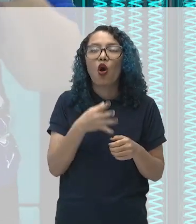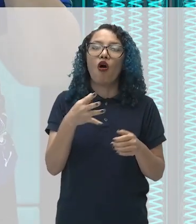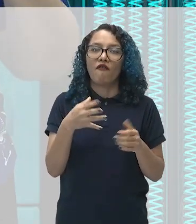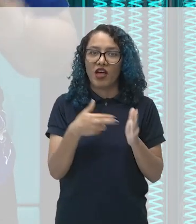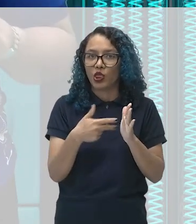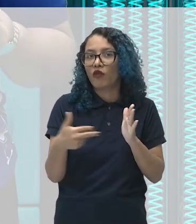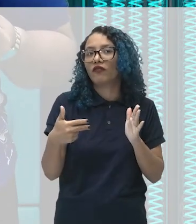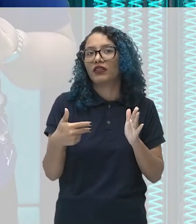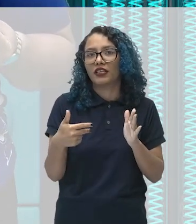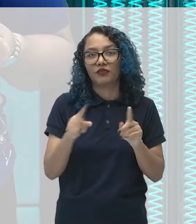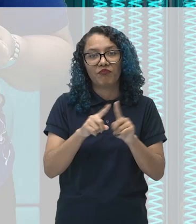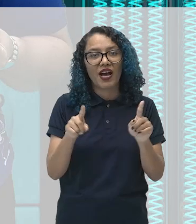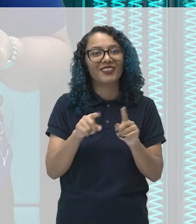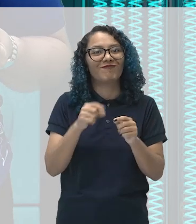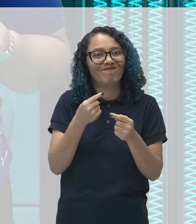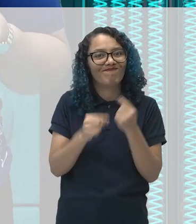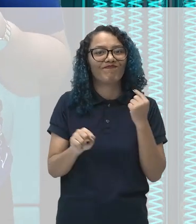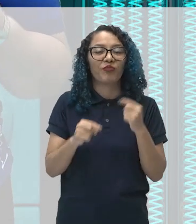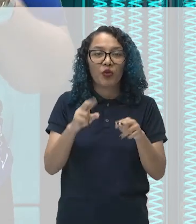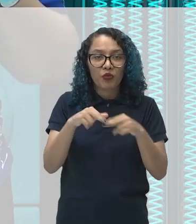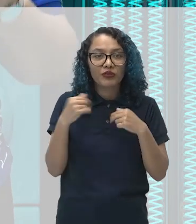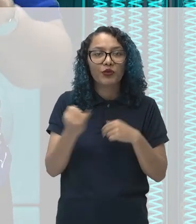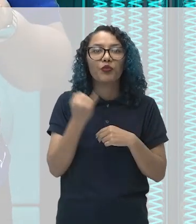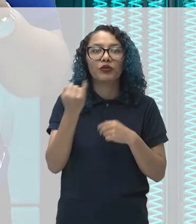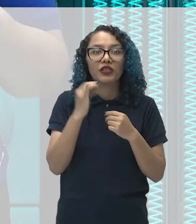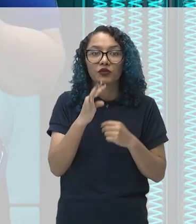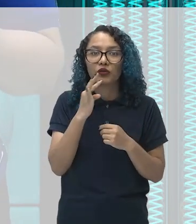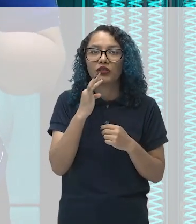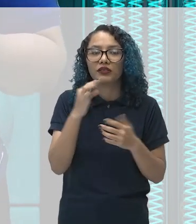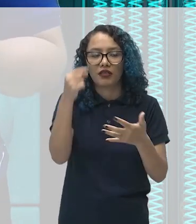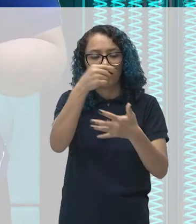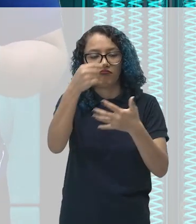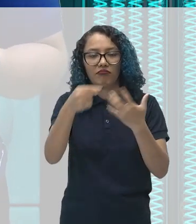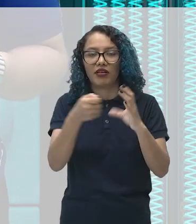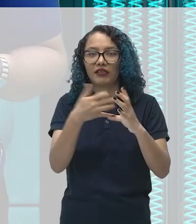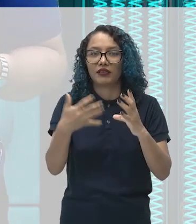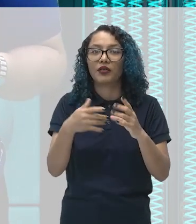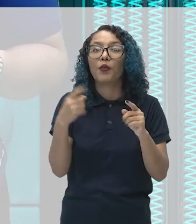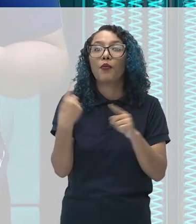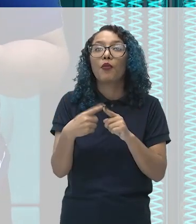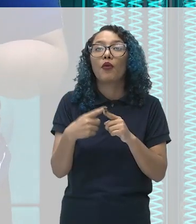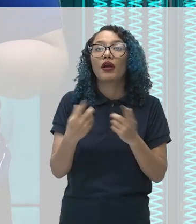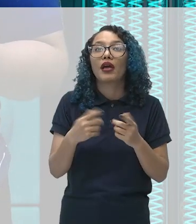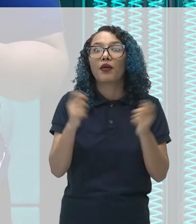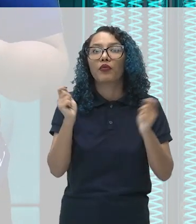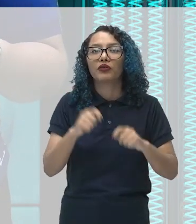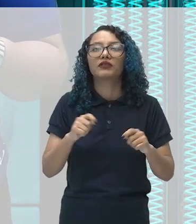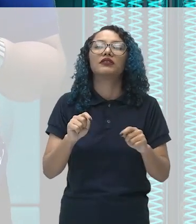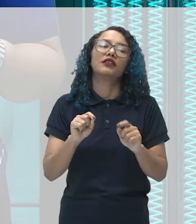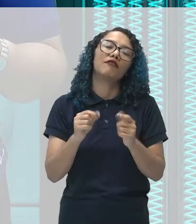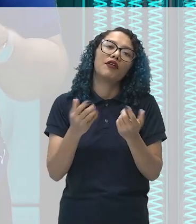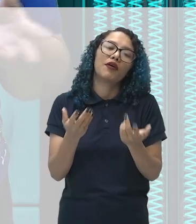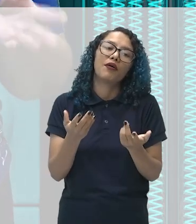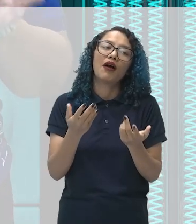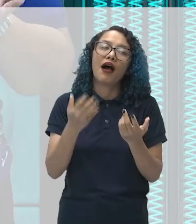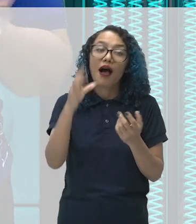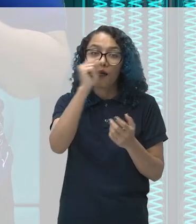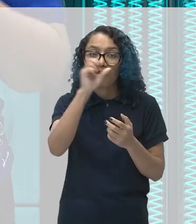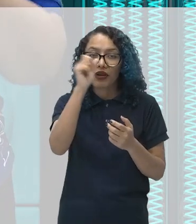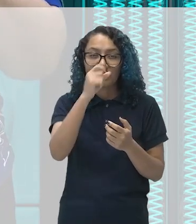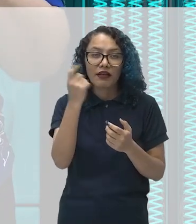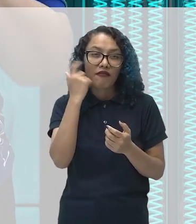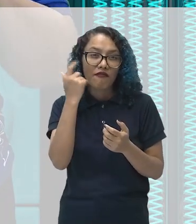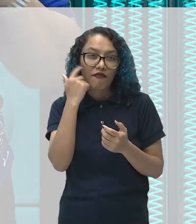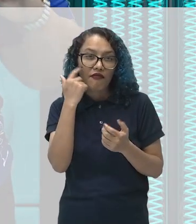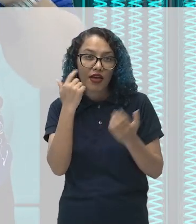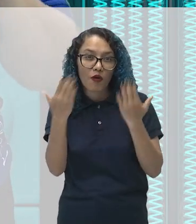correto? É importante reconhecer essas características, porque assim você aprende a identificar o que é uma notícia falsa